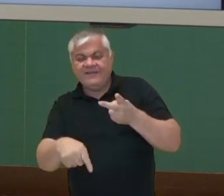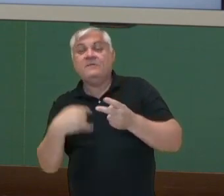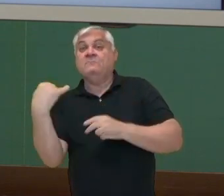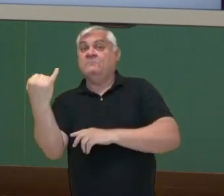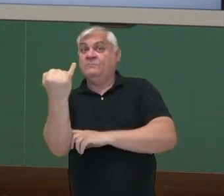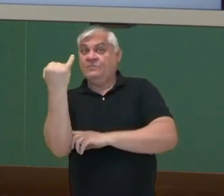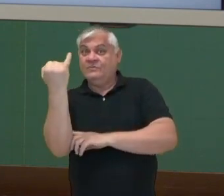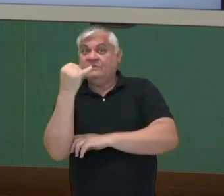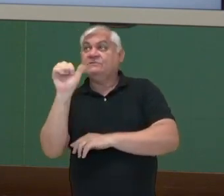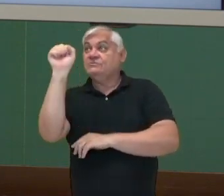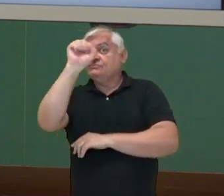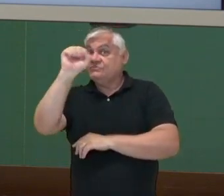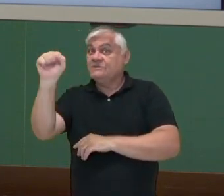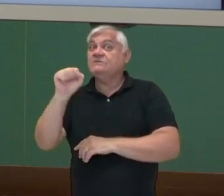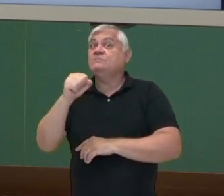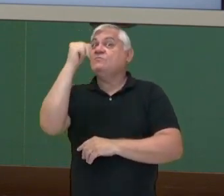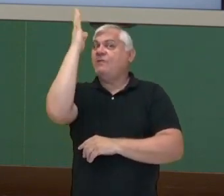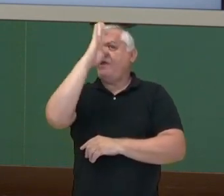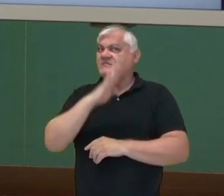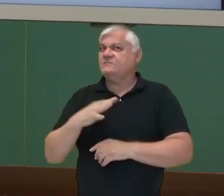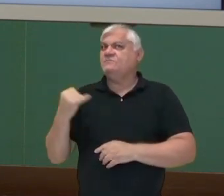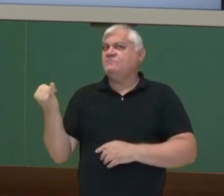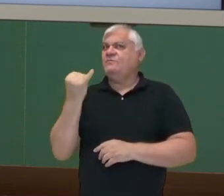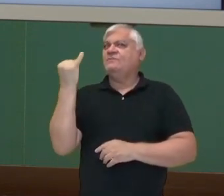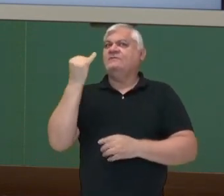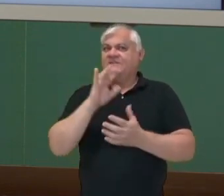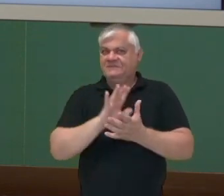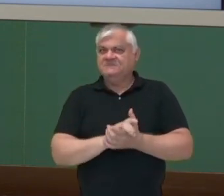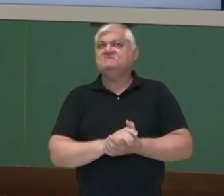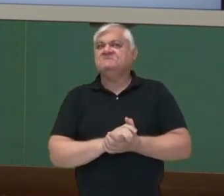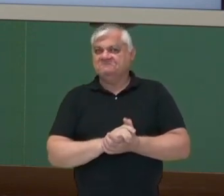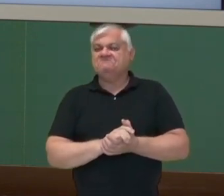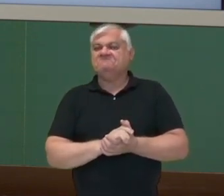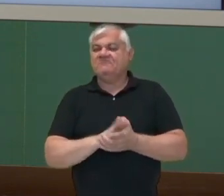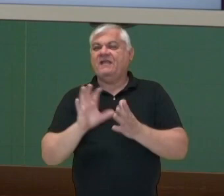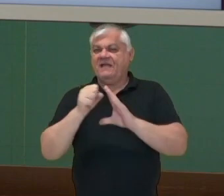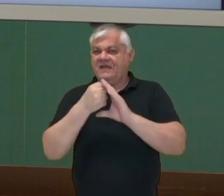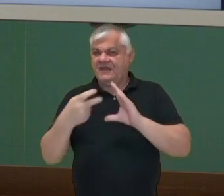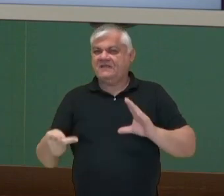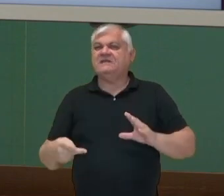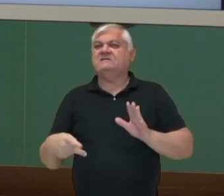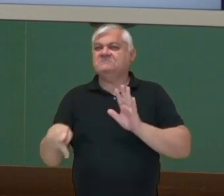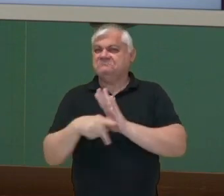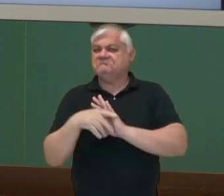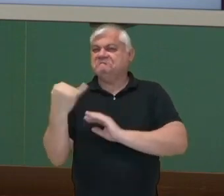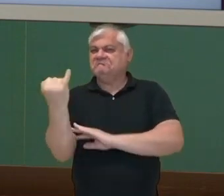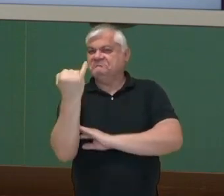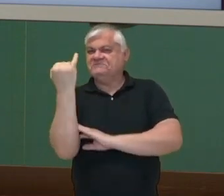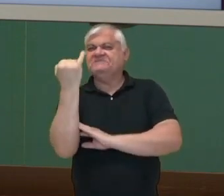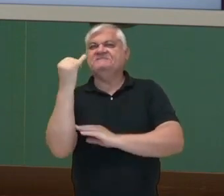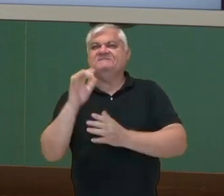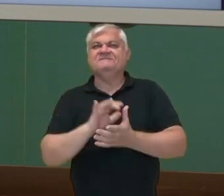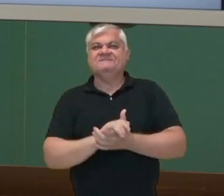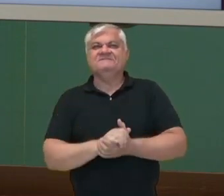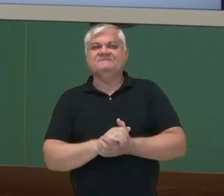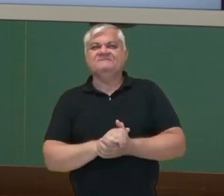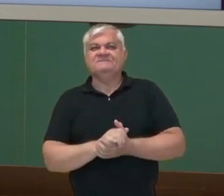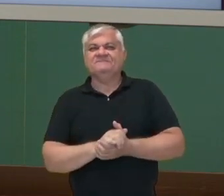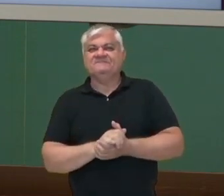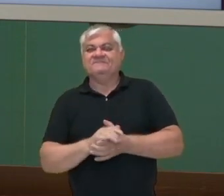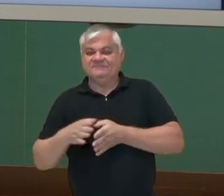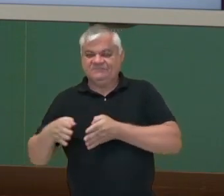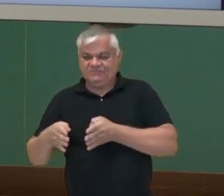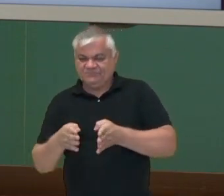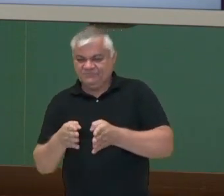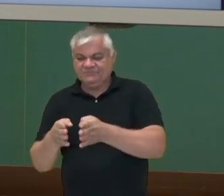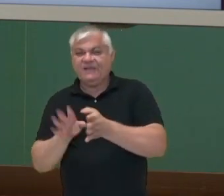sudeste, mas também para o Brasil como um todo. Então é mais uma característica ali bem relevante que a gente tem, né, do rio Tietê,